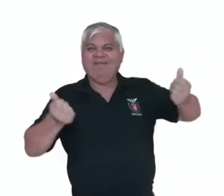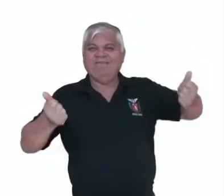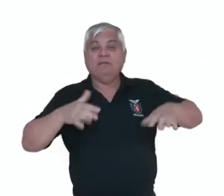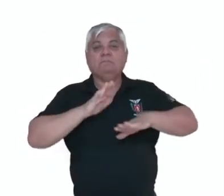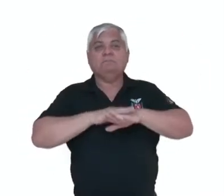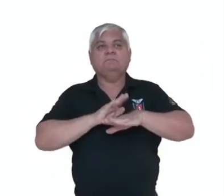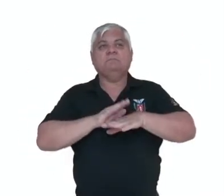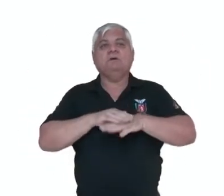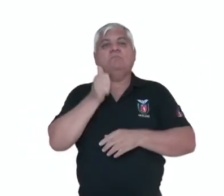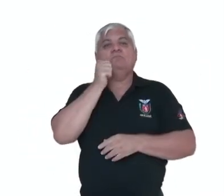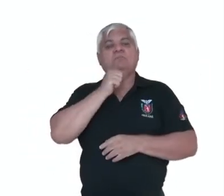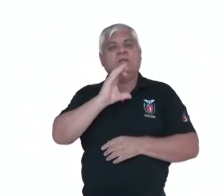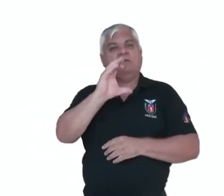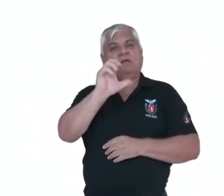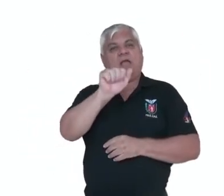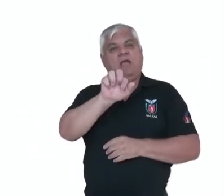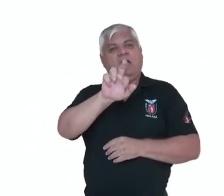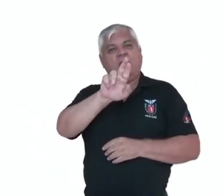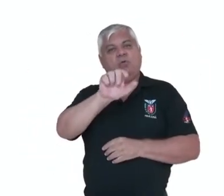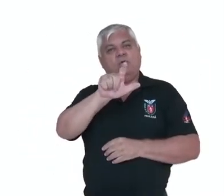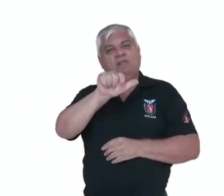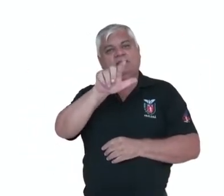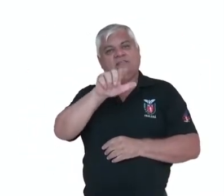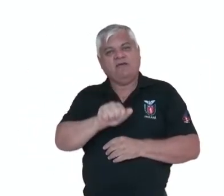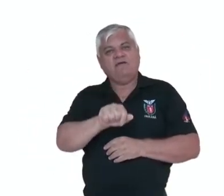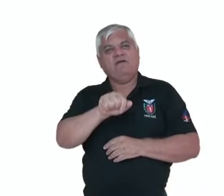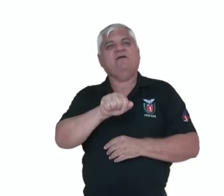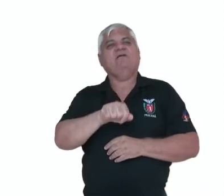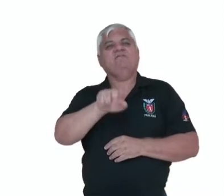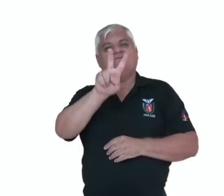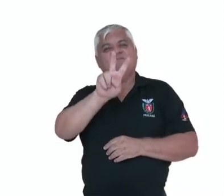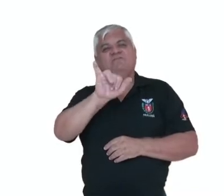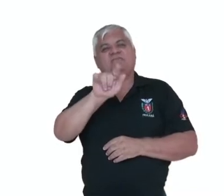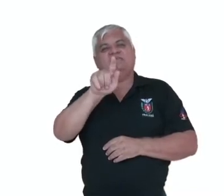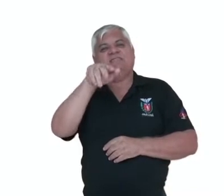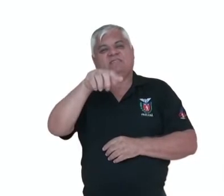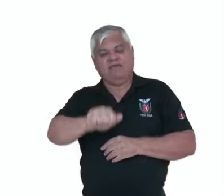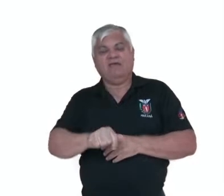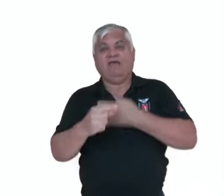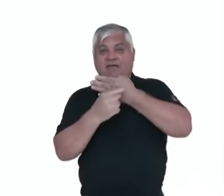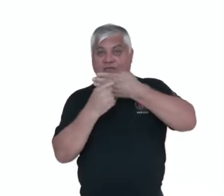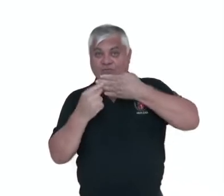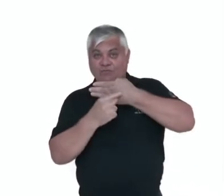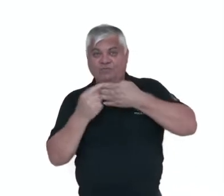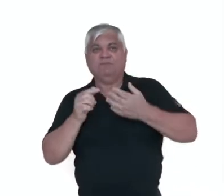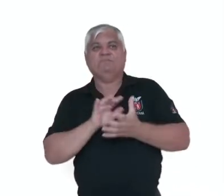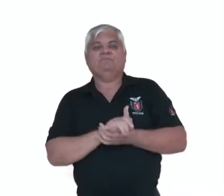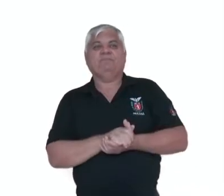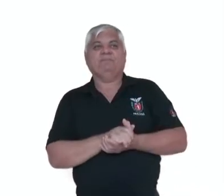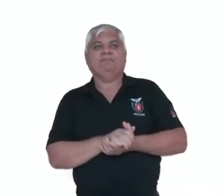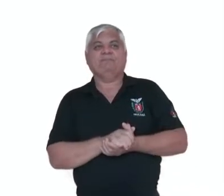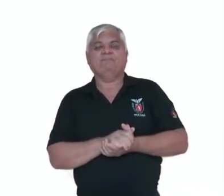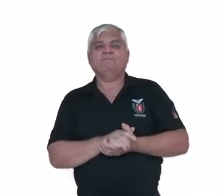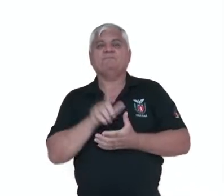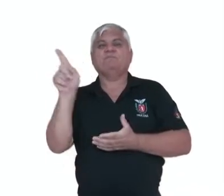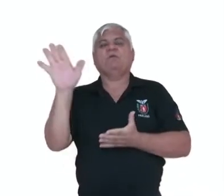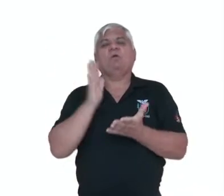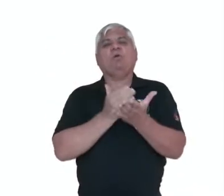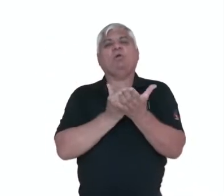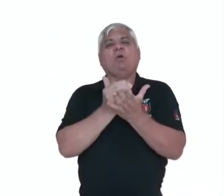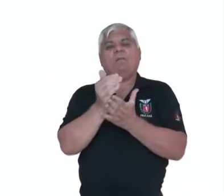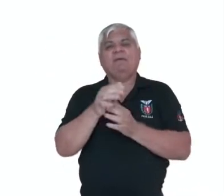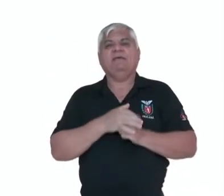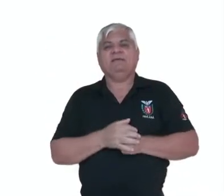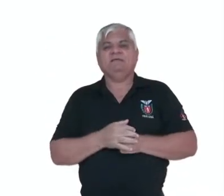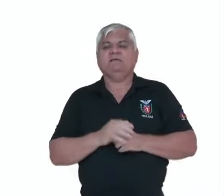Carolina Vigna, né, e fica aqui disponível o site de referência para vocês lerem na íntegra, certo? Ele começa assim, a gente trouxe